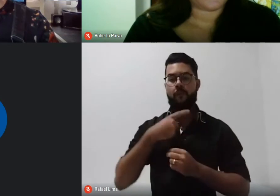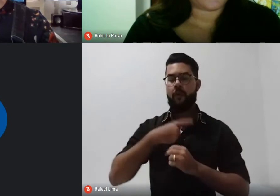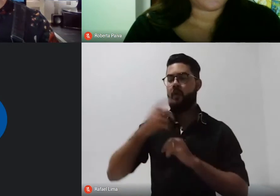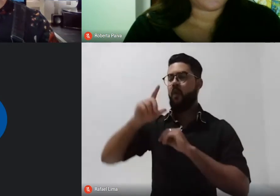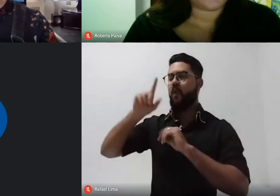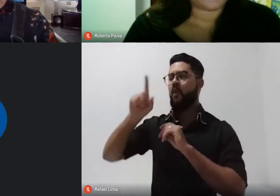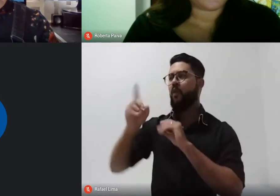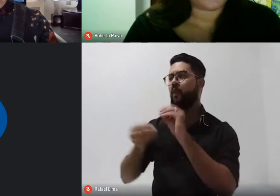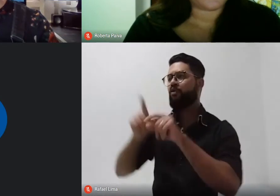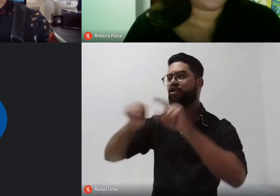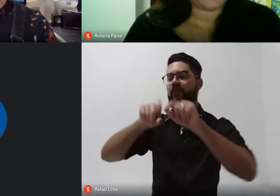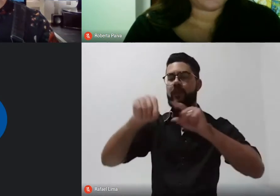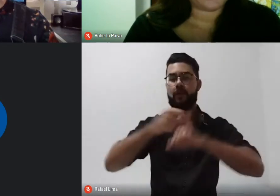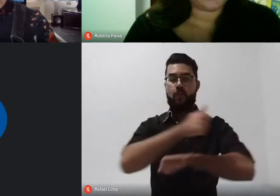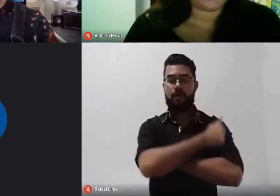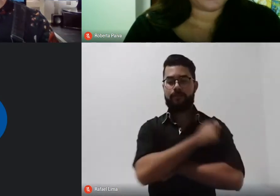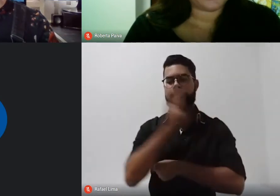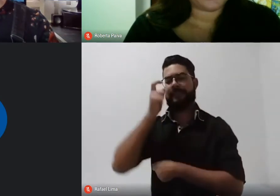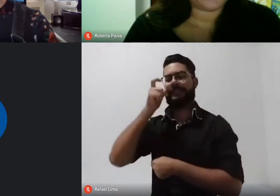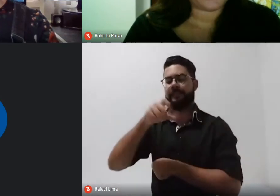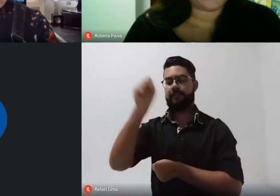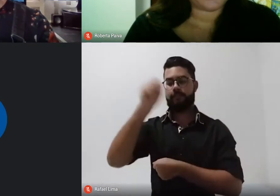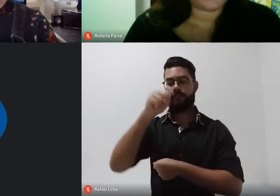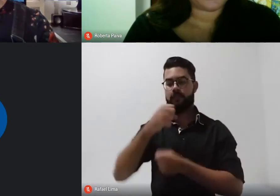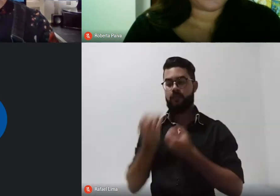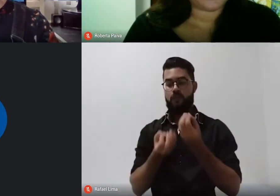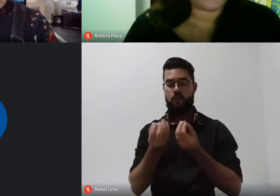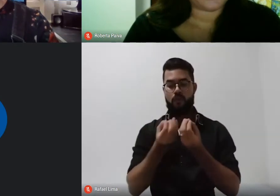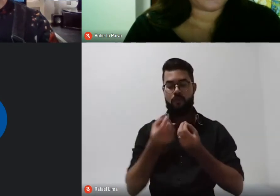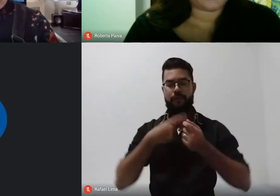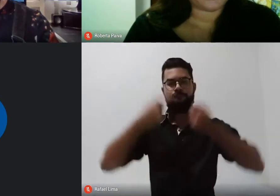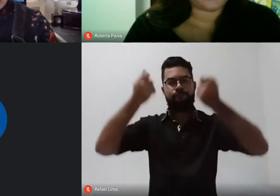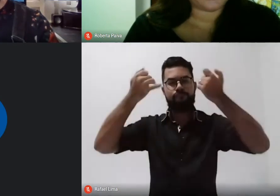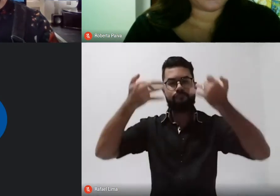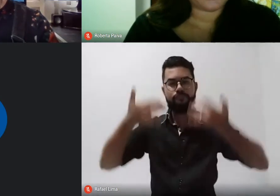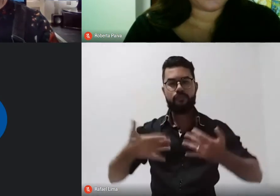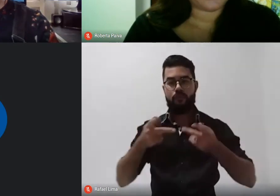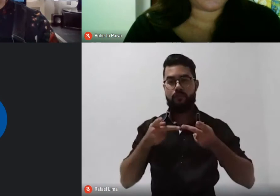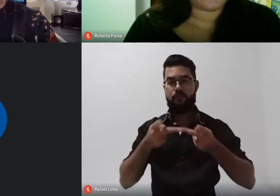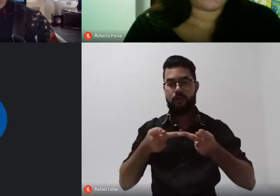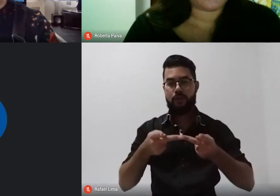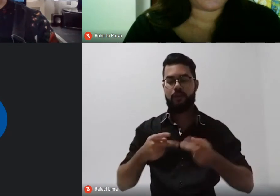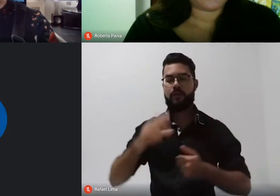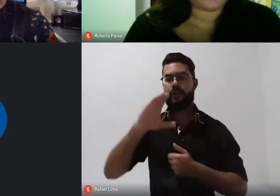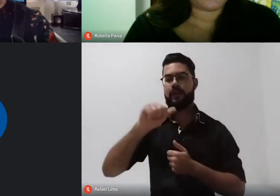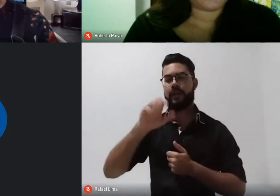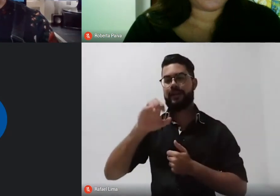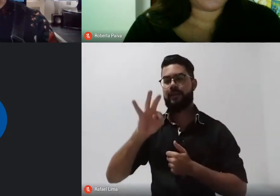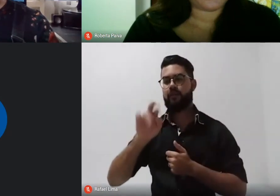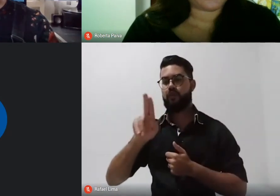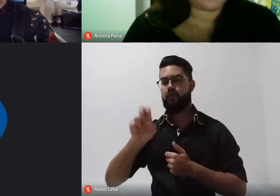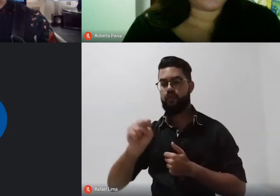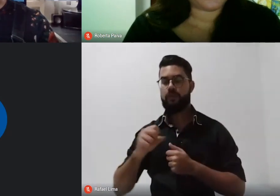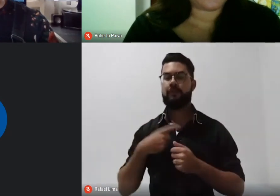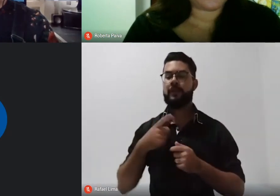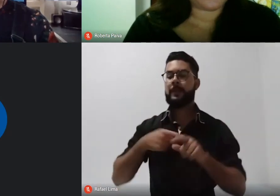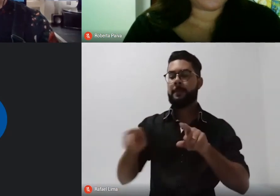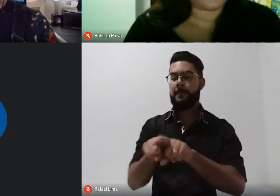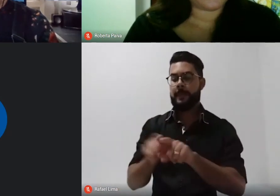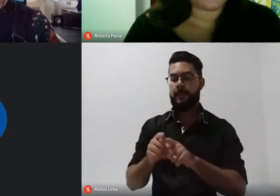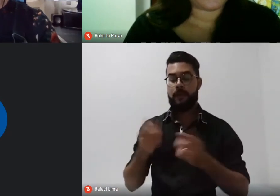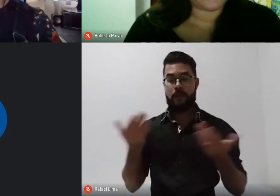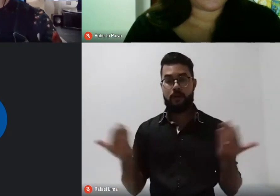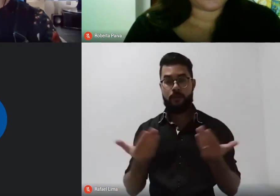É interessantíssimo. Quem sabe um dia a gente faz outro momento para falar mais do cactus. Verdade. E aí eu estou trazendo,